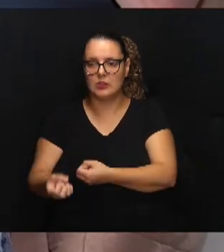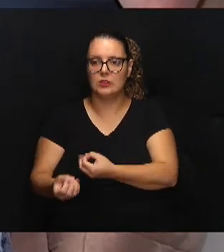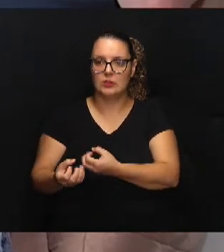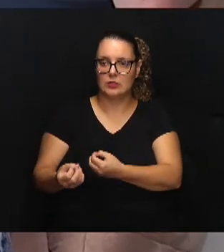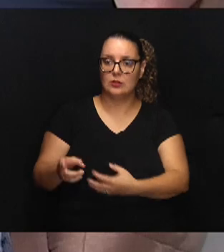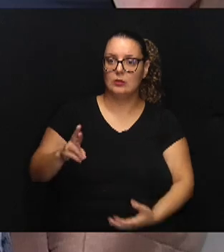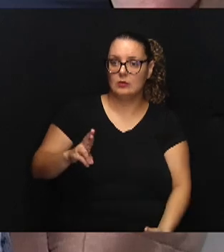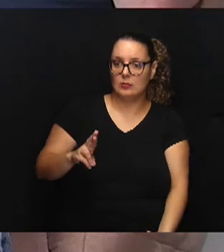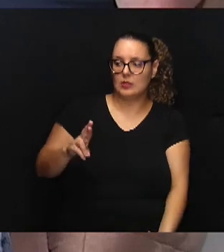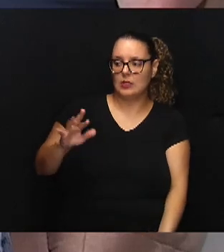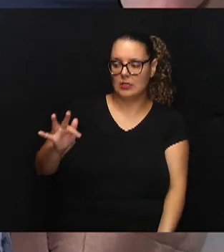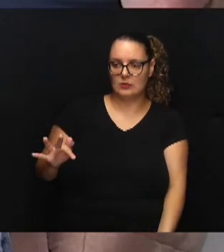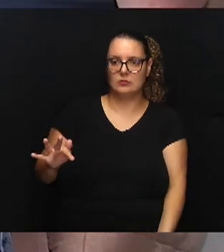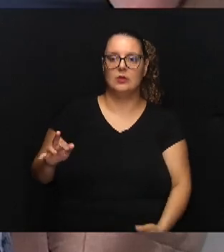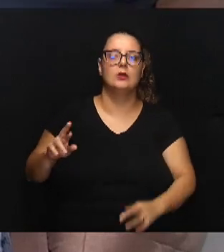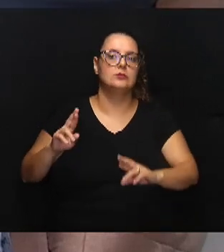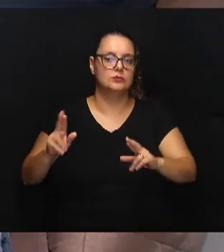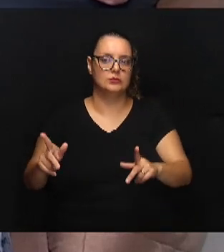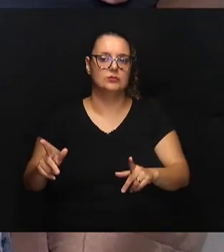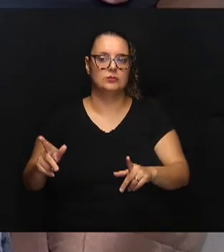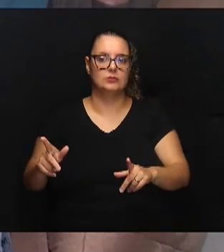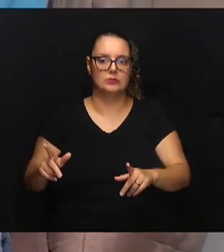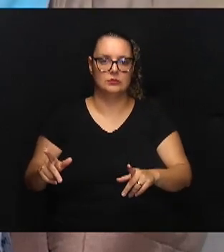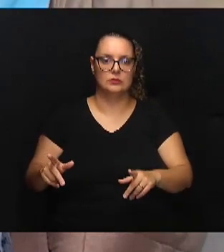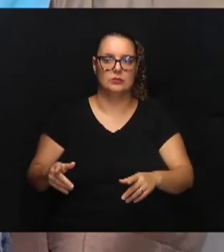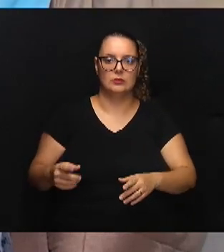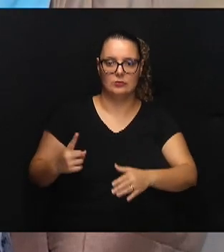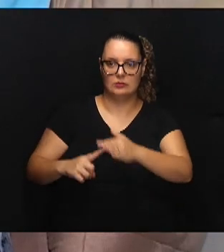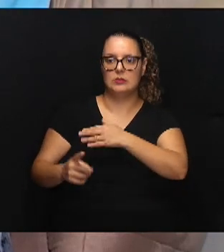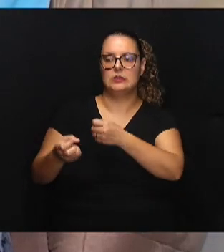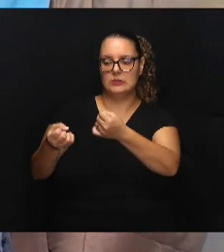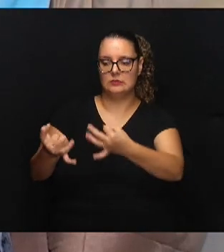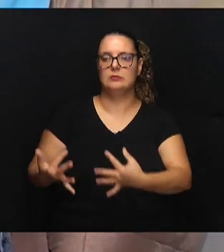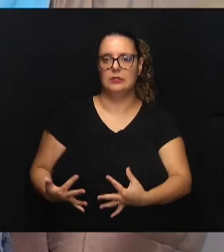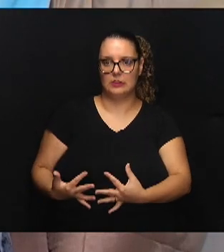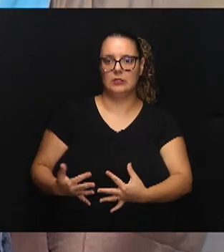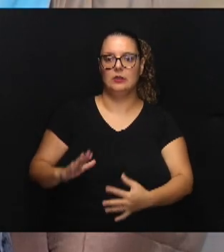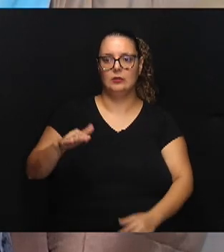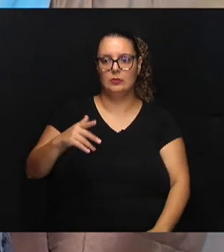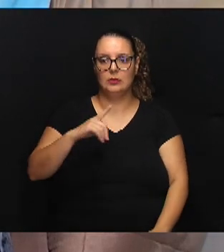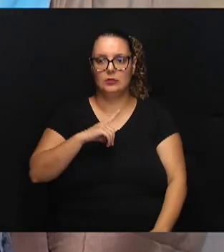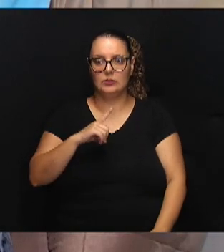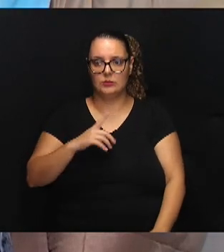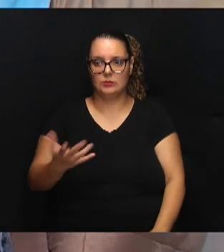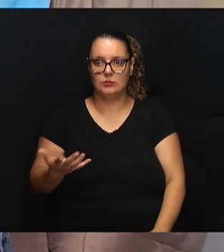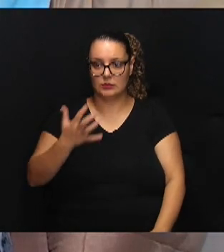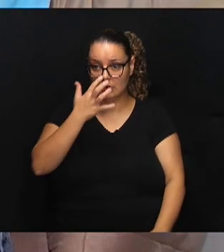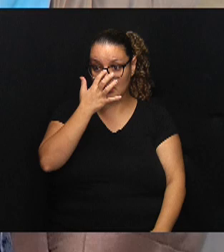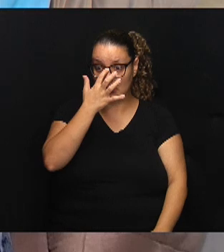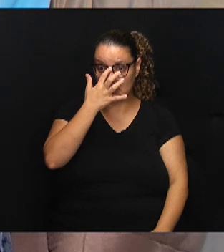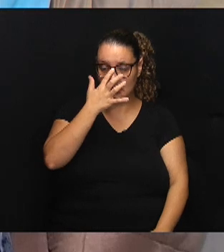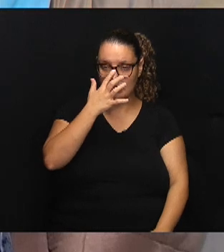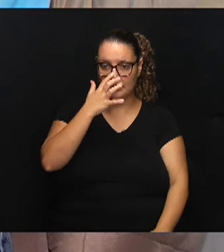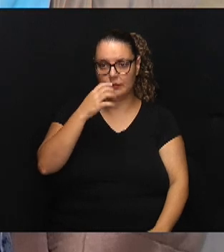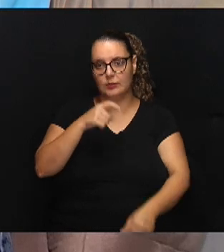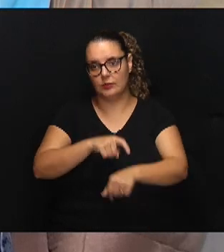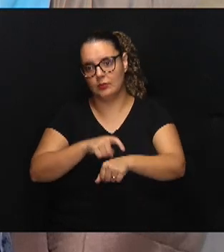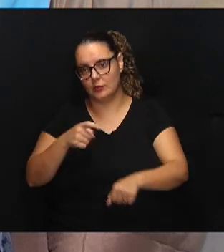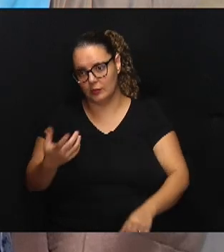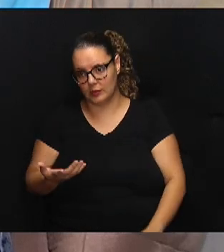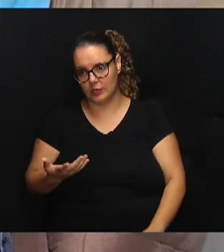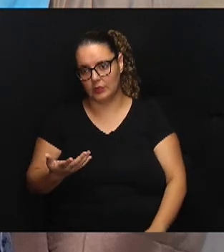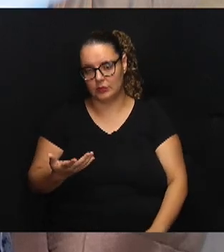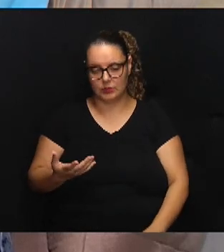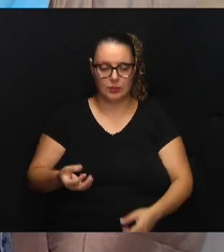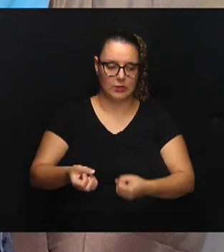Receita diferem das informações que você presta. Então, quando tem, quer dizer, um momento em que